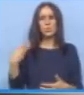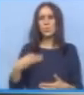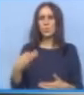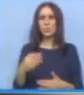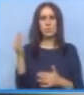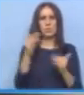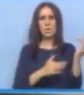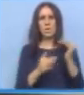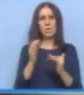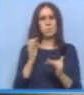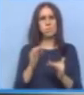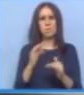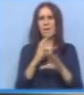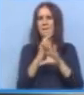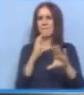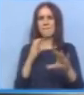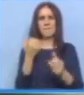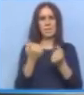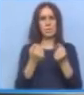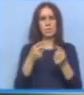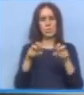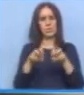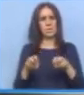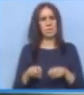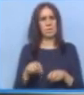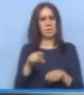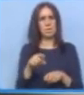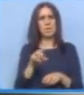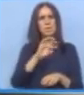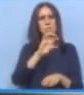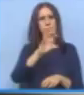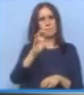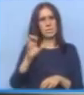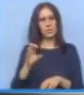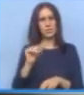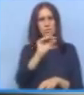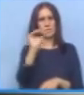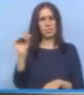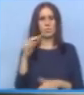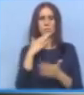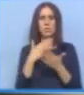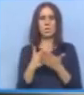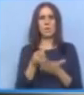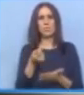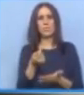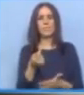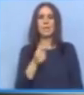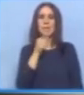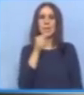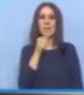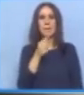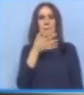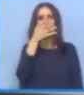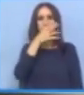chegam literalmente caminhões com gente dentro, não é? de outras partes do país. E depois há sempre uma questão de